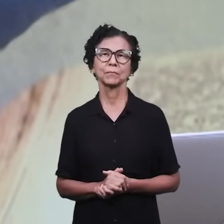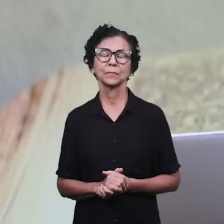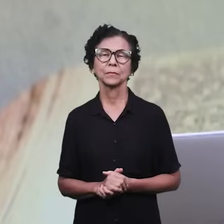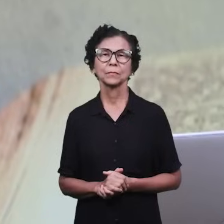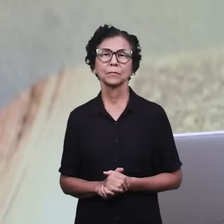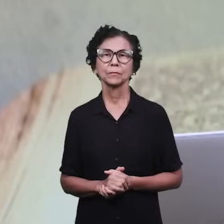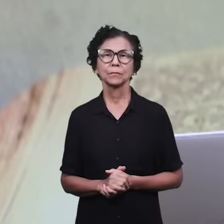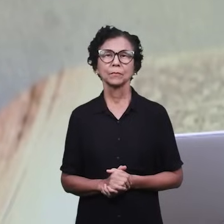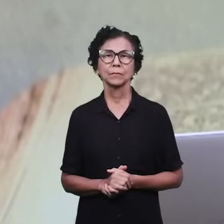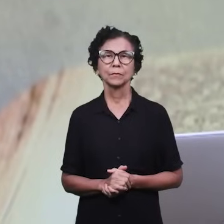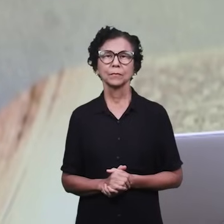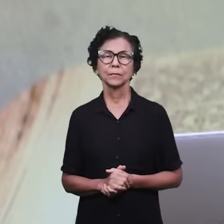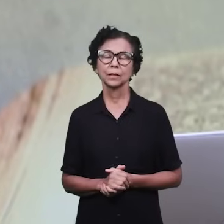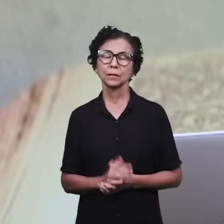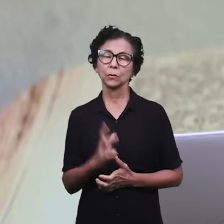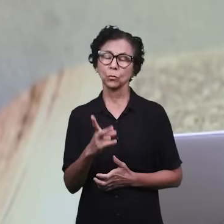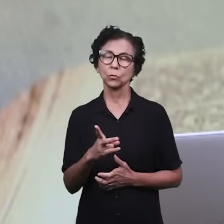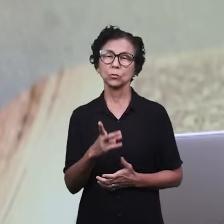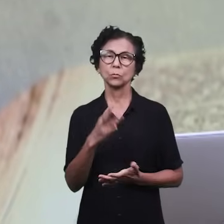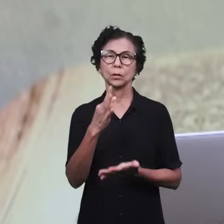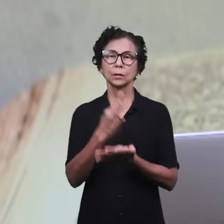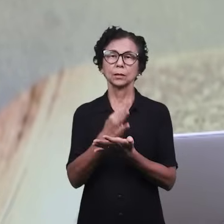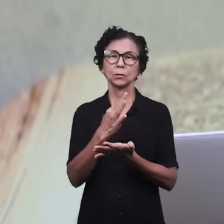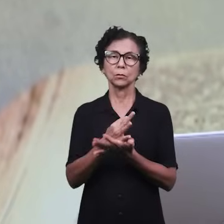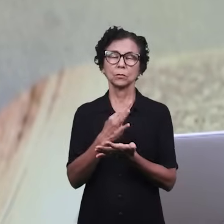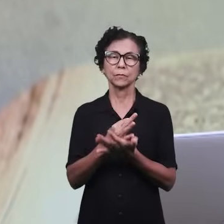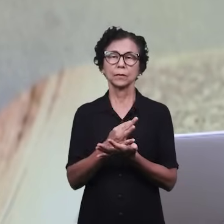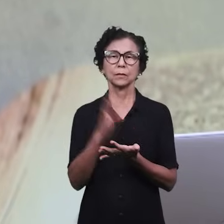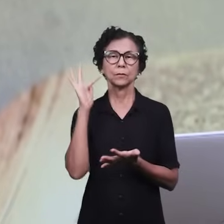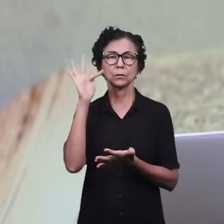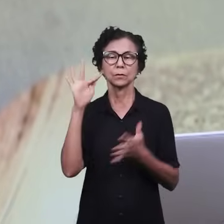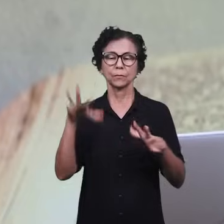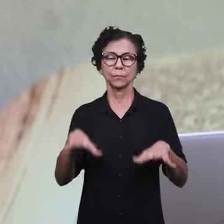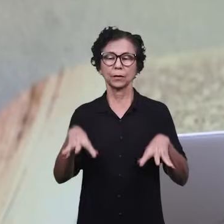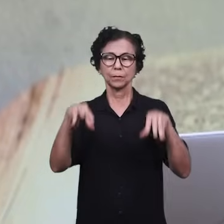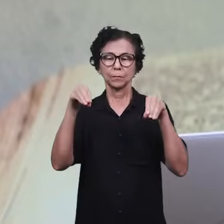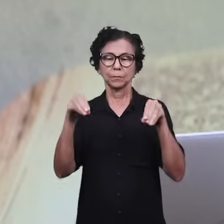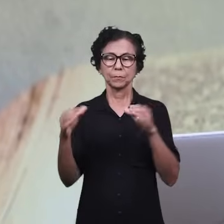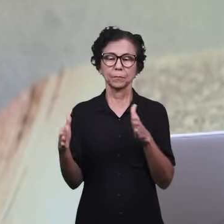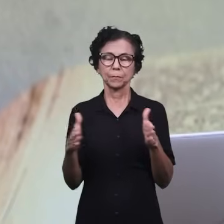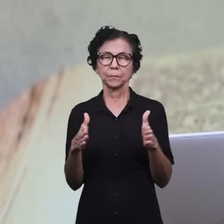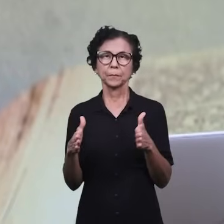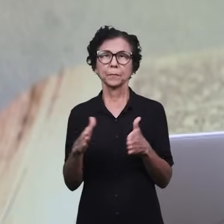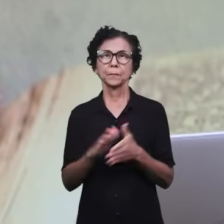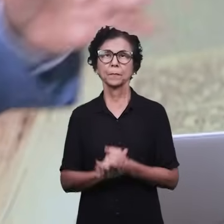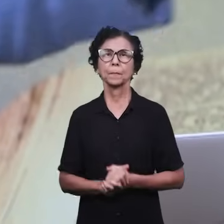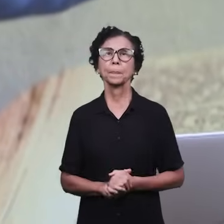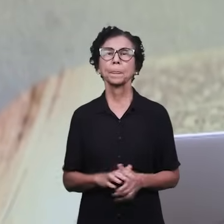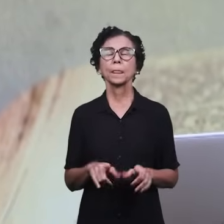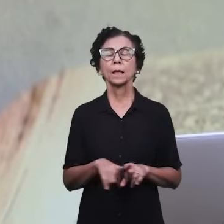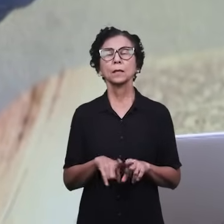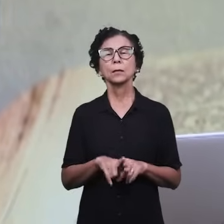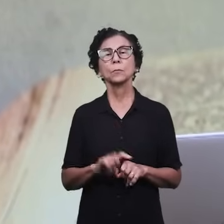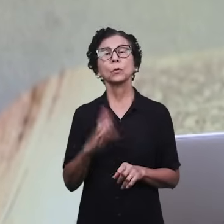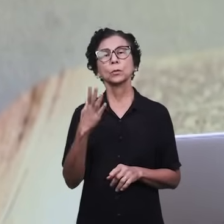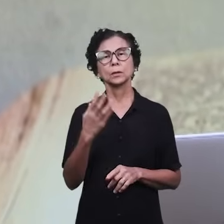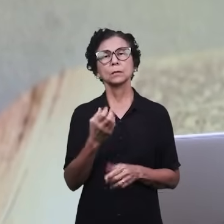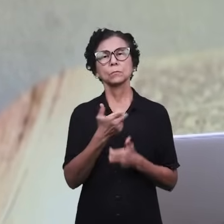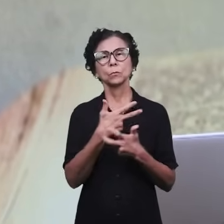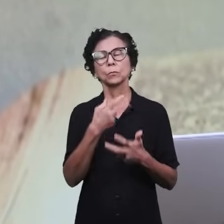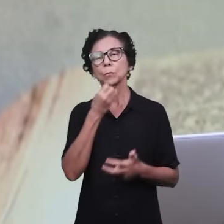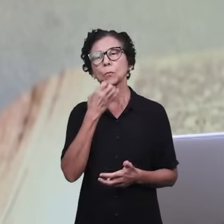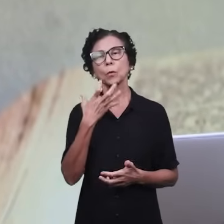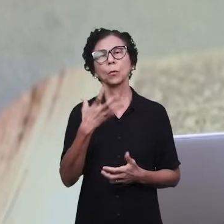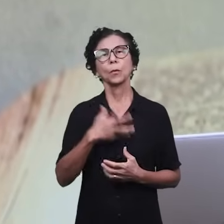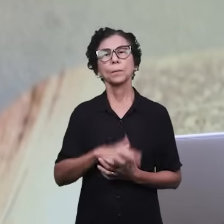aqui nessa era medieval, a teologia medieval com a filosofia também trouxe. Agora, nós temos uma coisa que aconteceu boa aqui